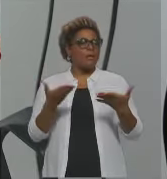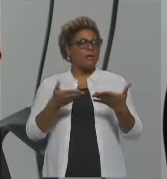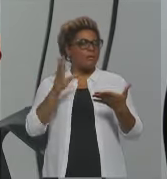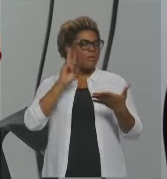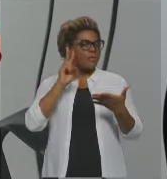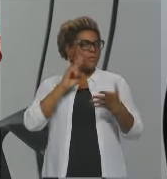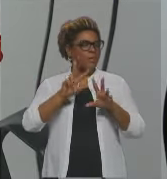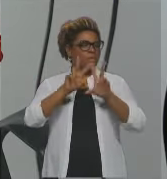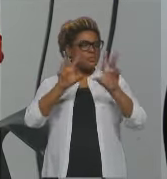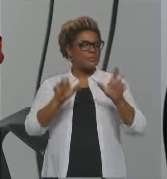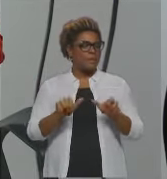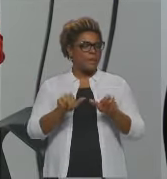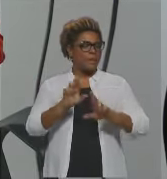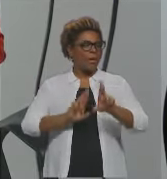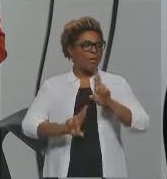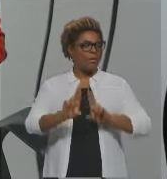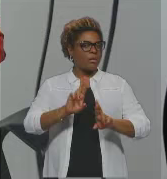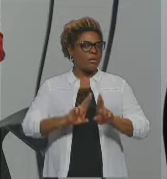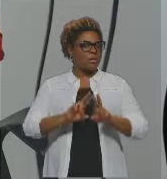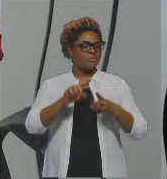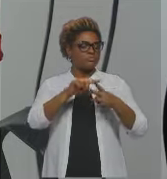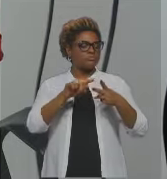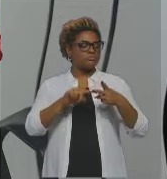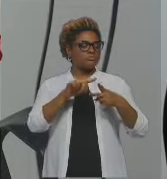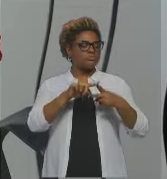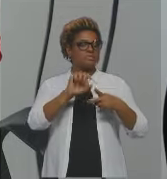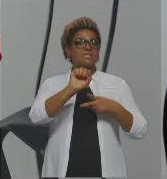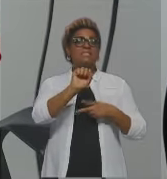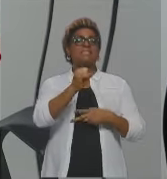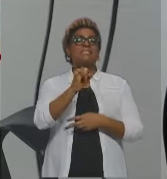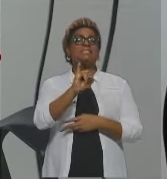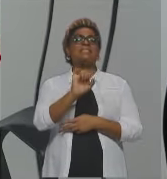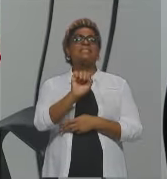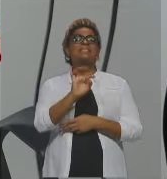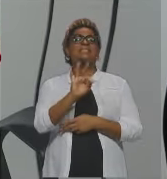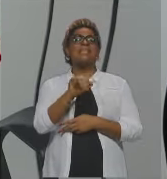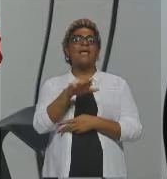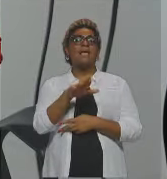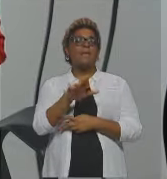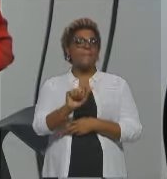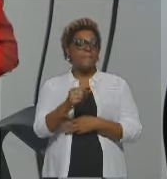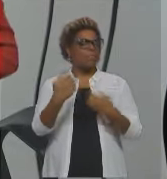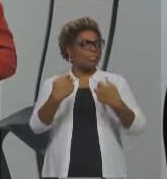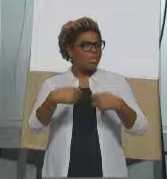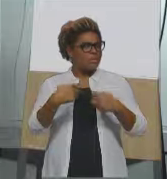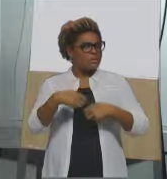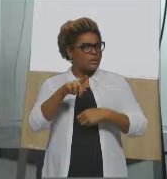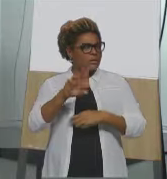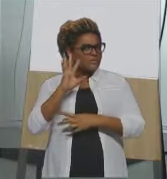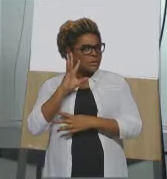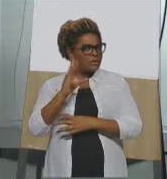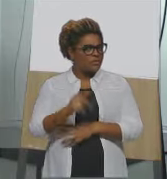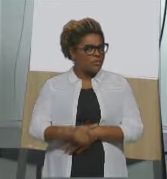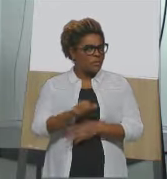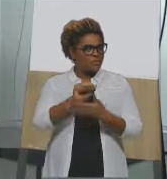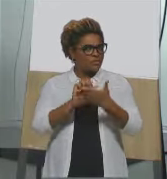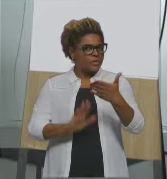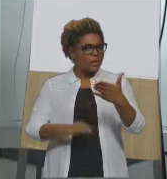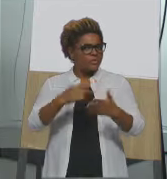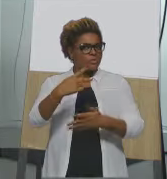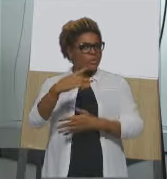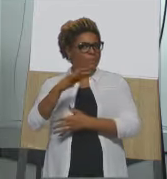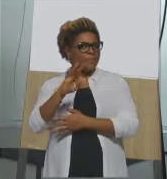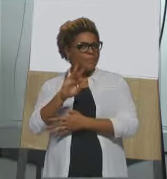tema Integração entre os Sistemas, que foi necessário para que os alunos pudessem resolver os exercícios do PET 2, não é isso, professora? Isso